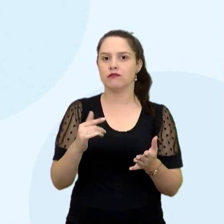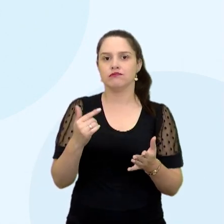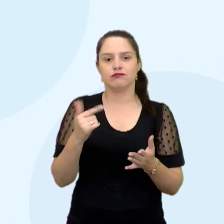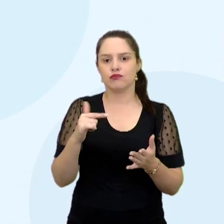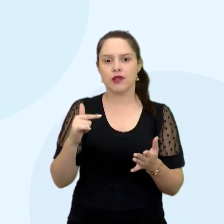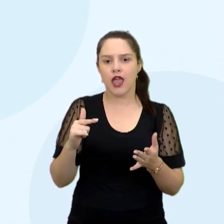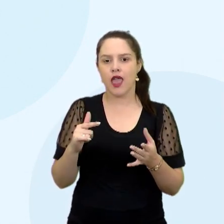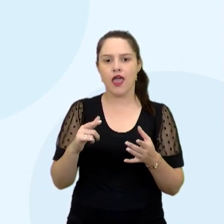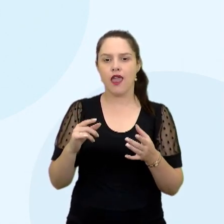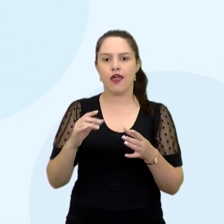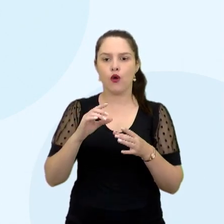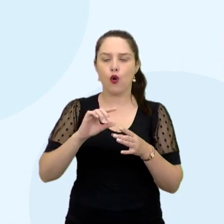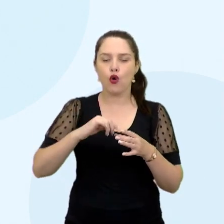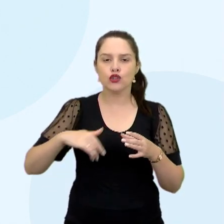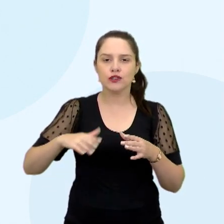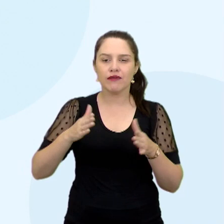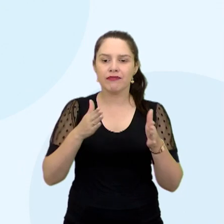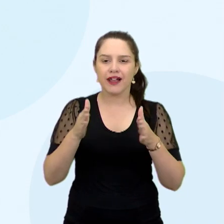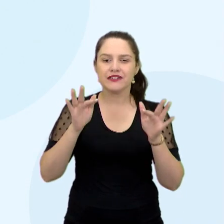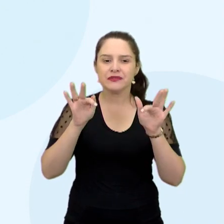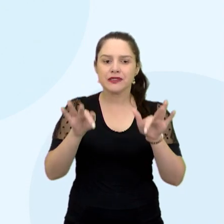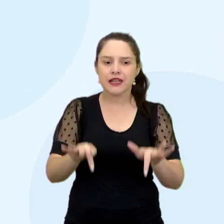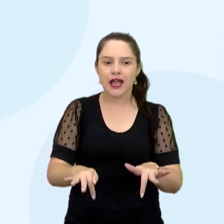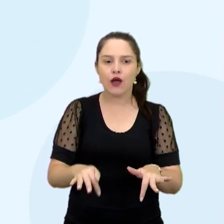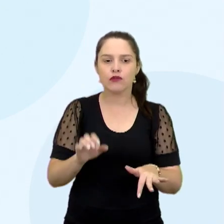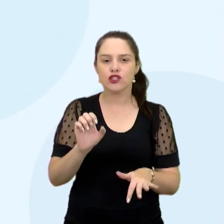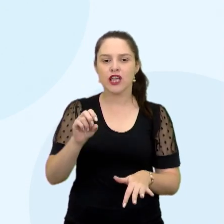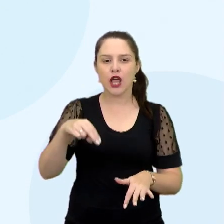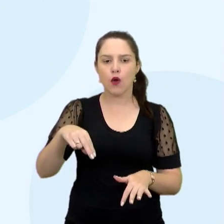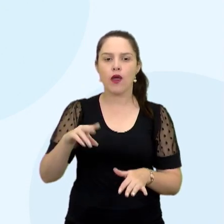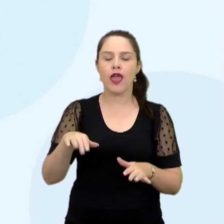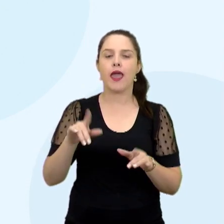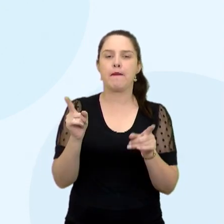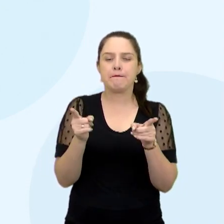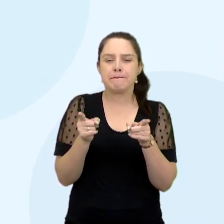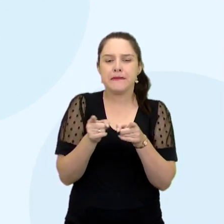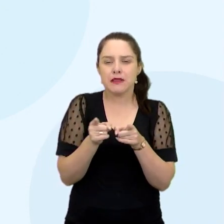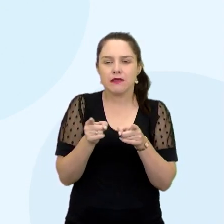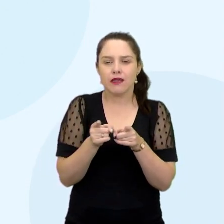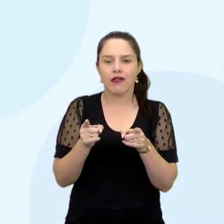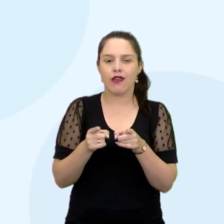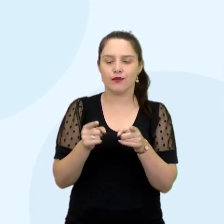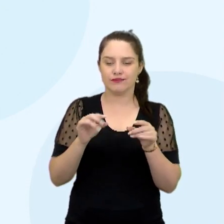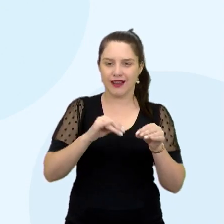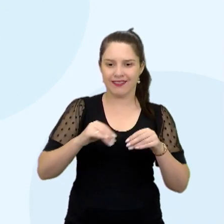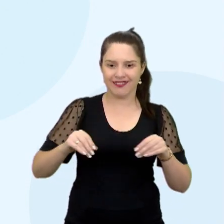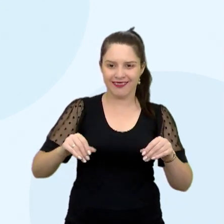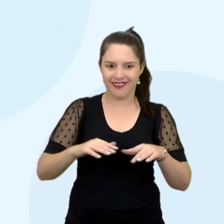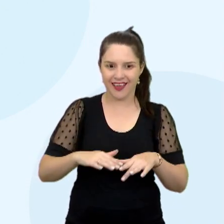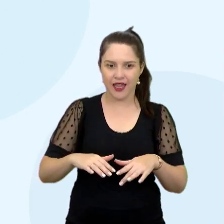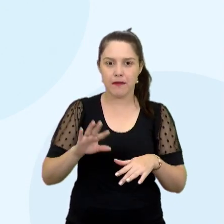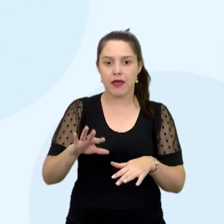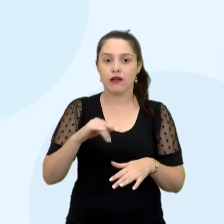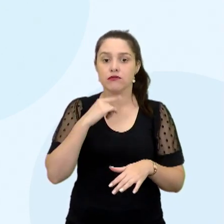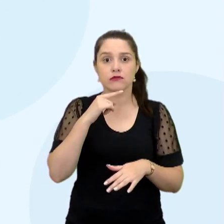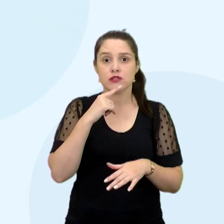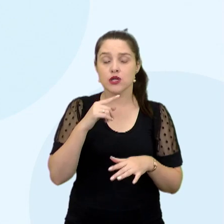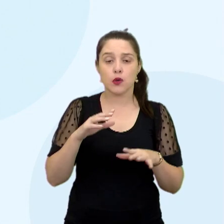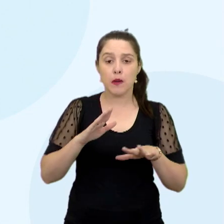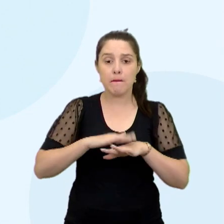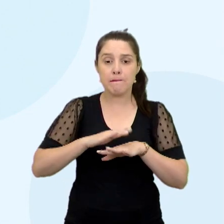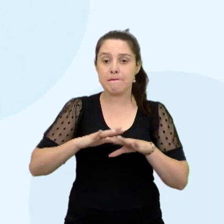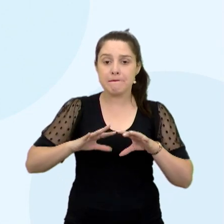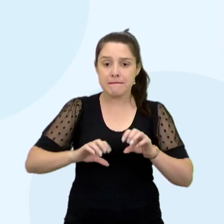fase final desse éon, apenas pequenas porções de terra que não conseguiam se unir em massas maiores,